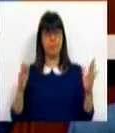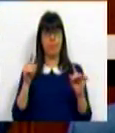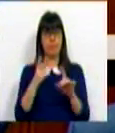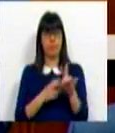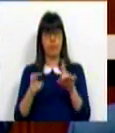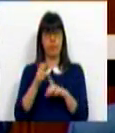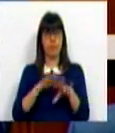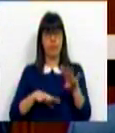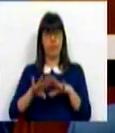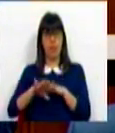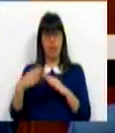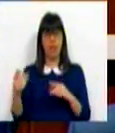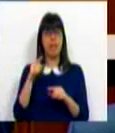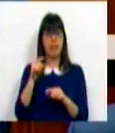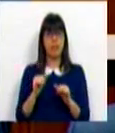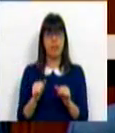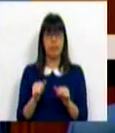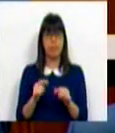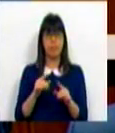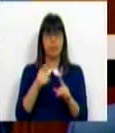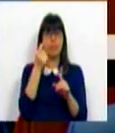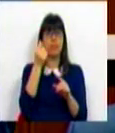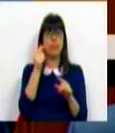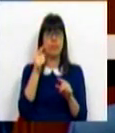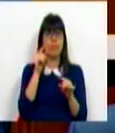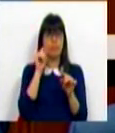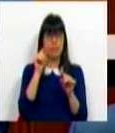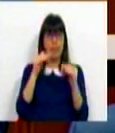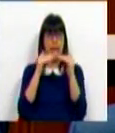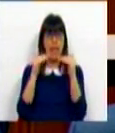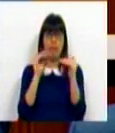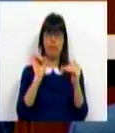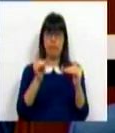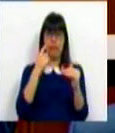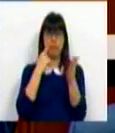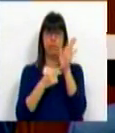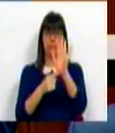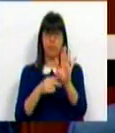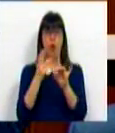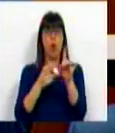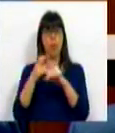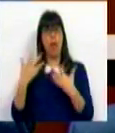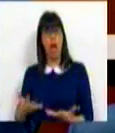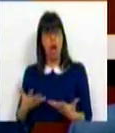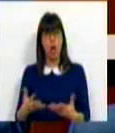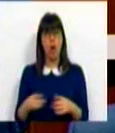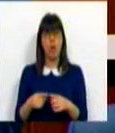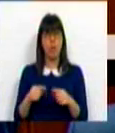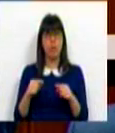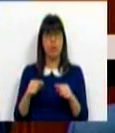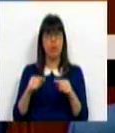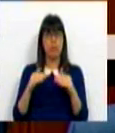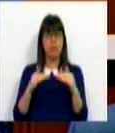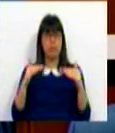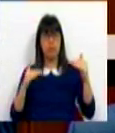esse aumento feito pela direita foi feito quando os preços estavam neste nível. E o aumento feito neste momento foi feito quando os